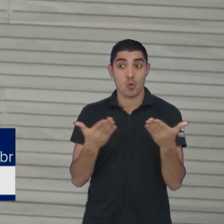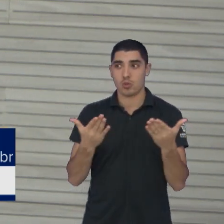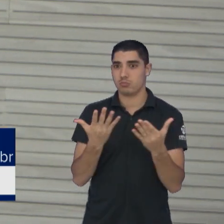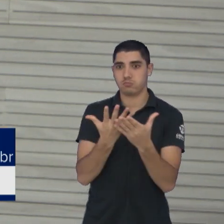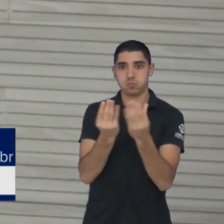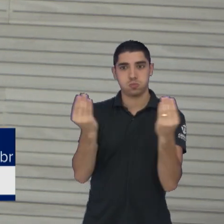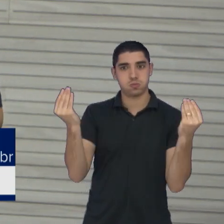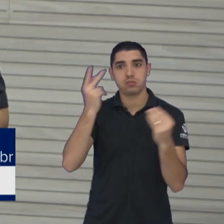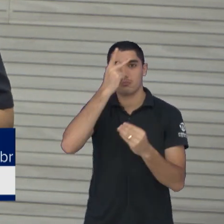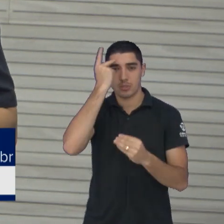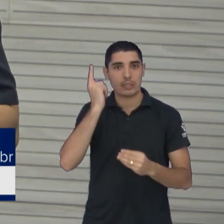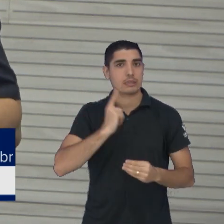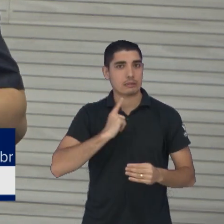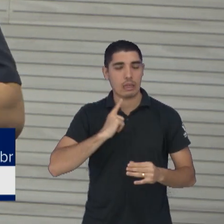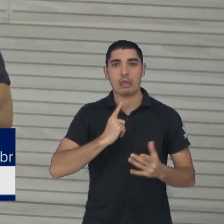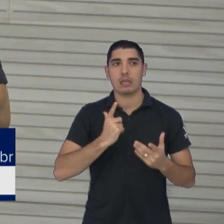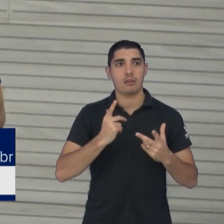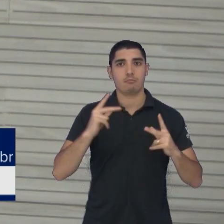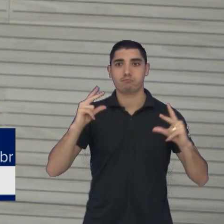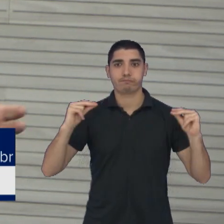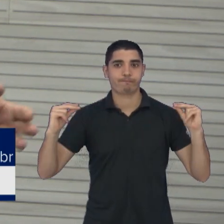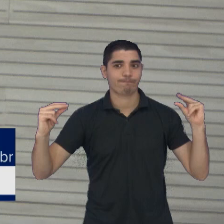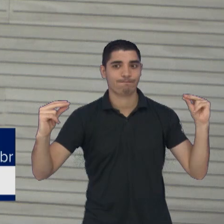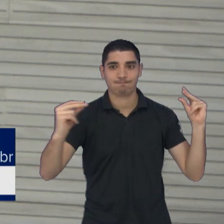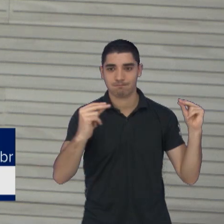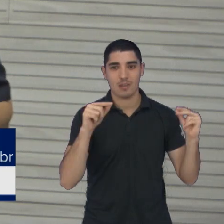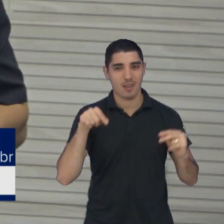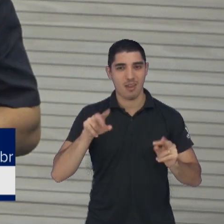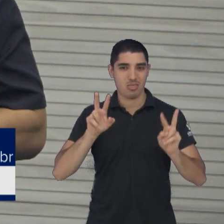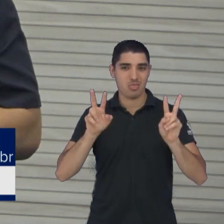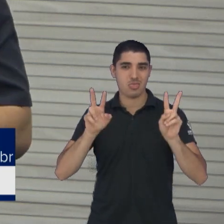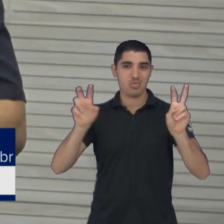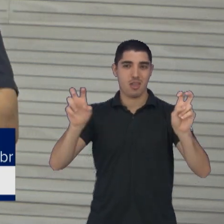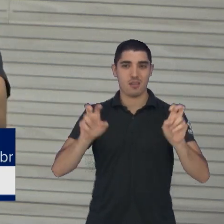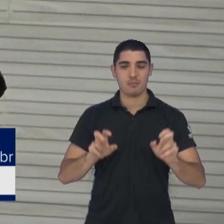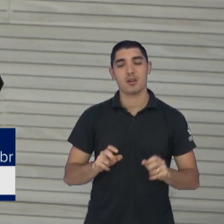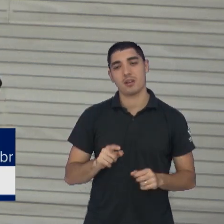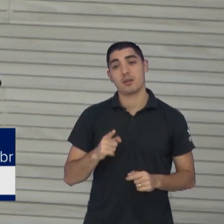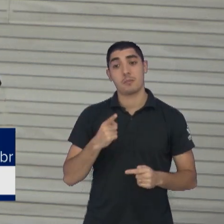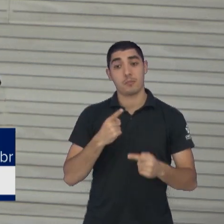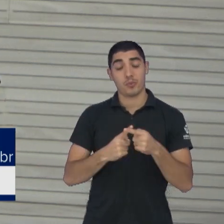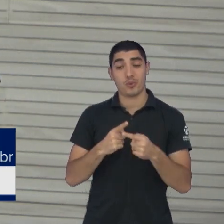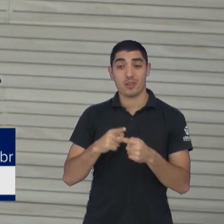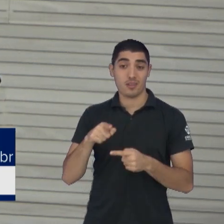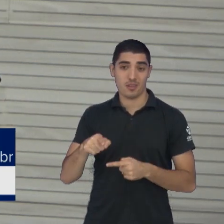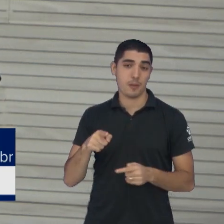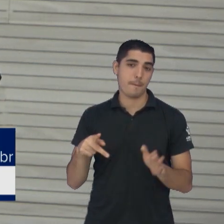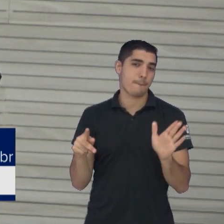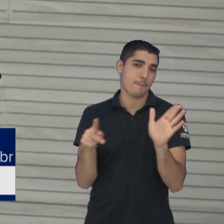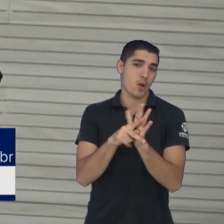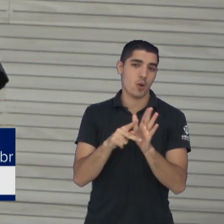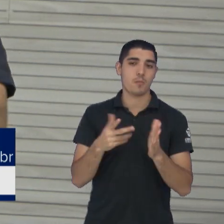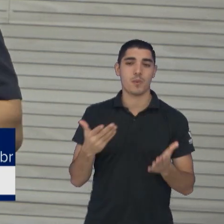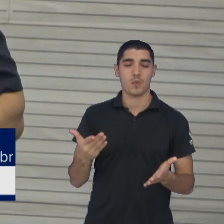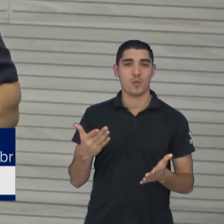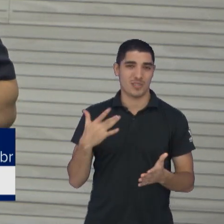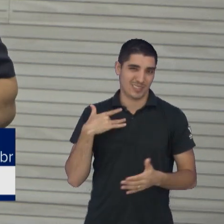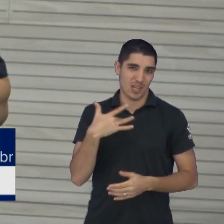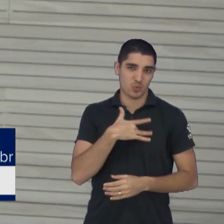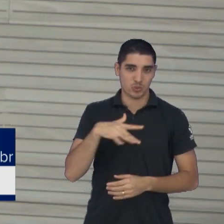comentado dentro da comunidade, em todos os lugares se fala muito da questão da